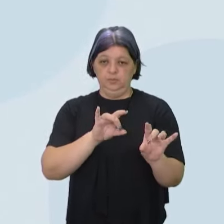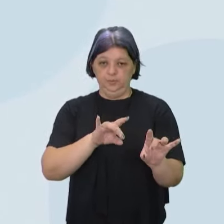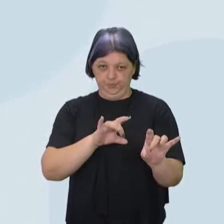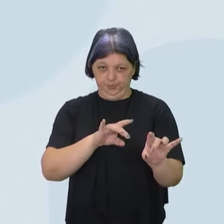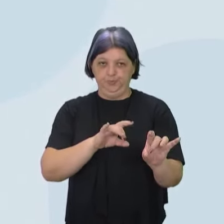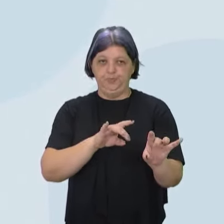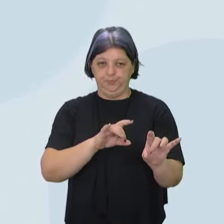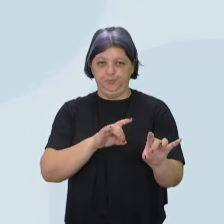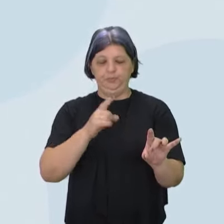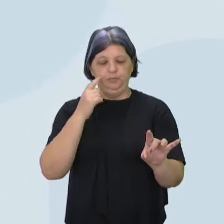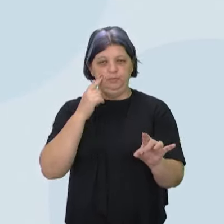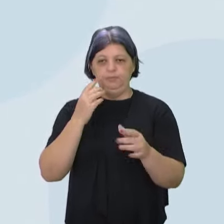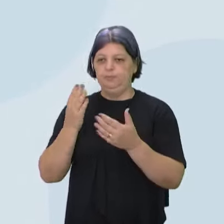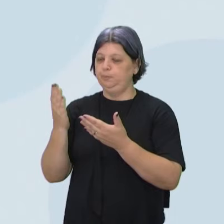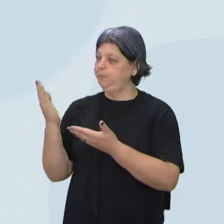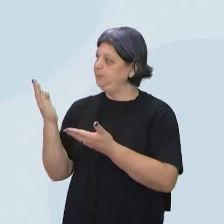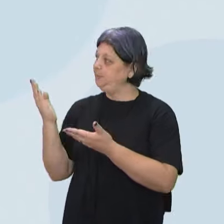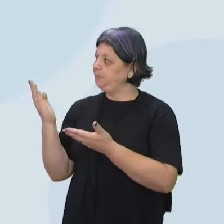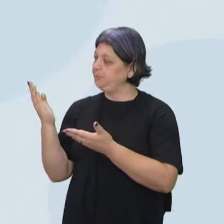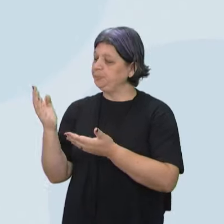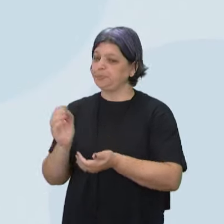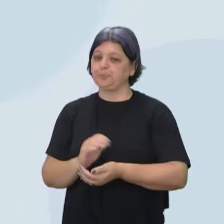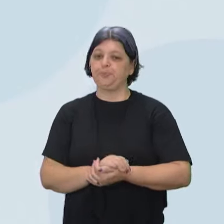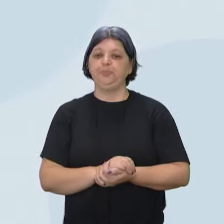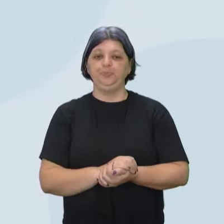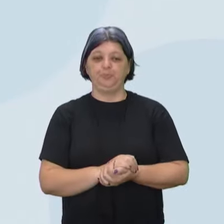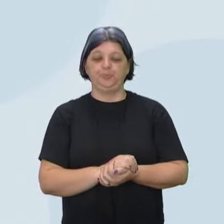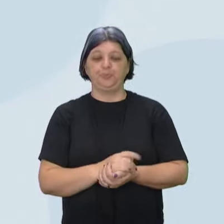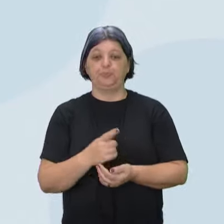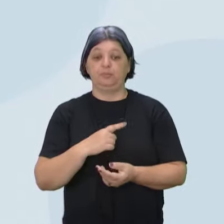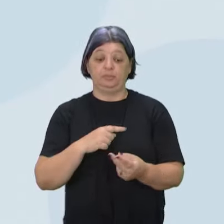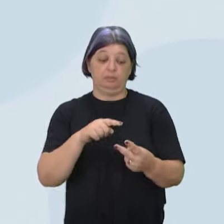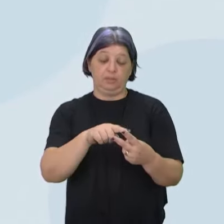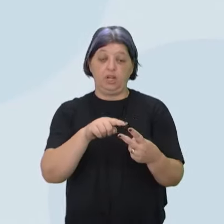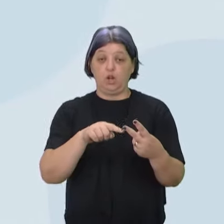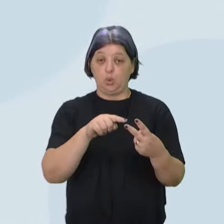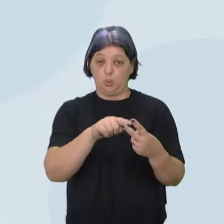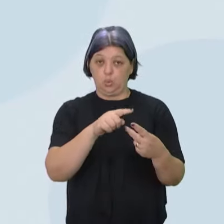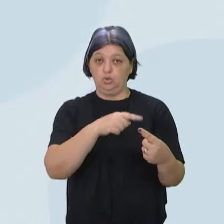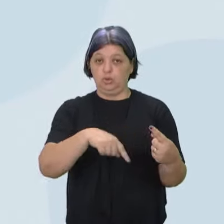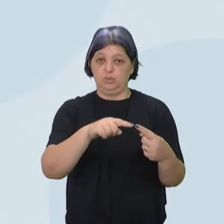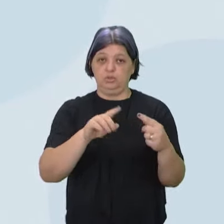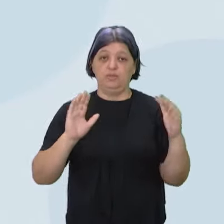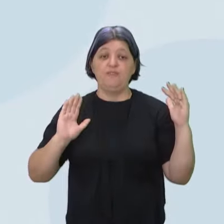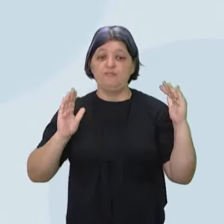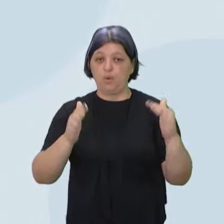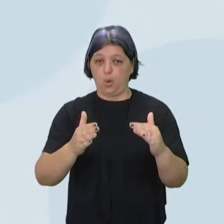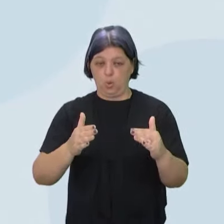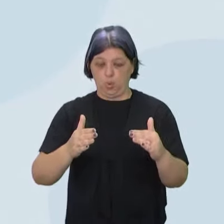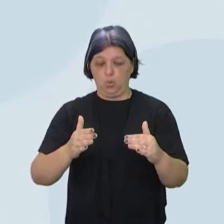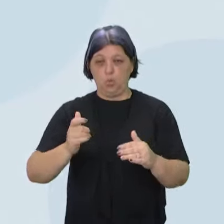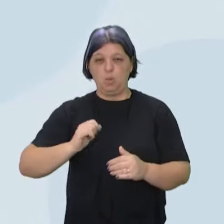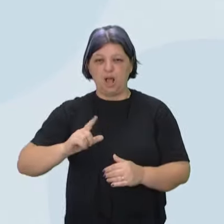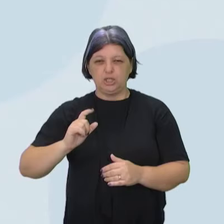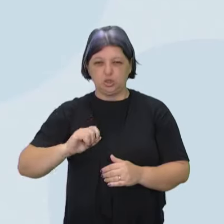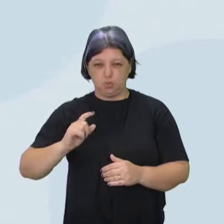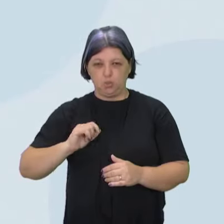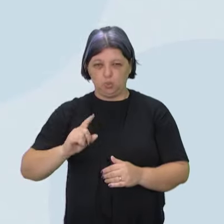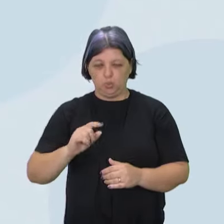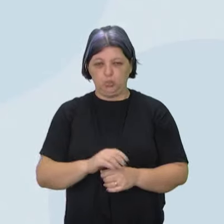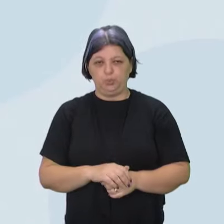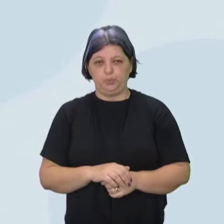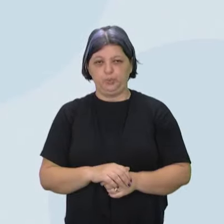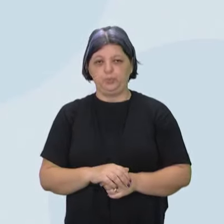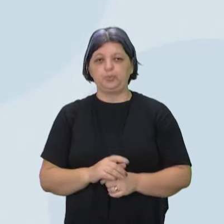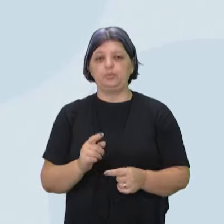estão todos aí na tela para vocês, e hoje a gente vai focar em 2 desses objetivos que estão em azul escuro aí para vocês na tela, que é